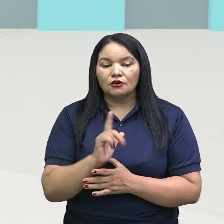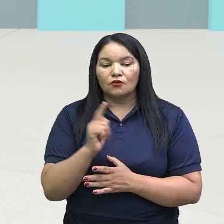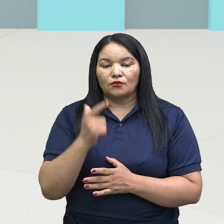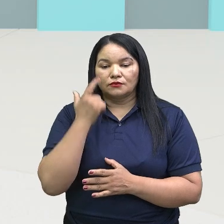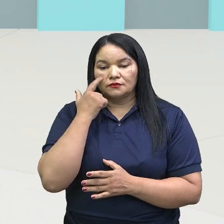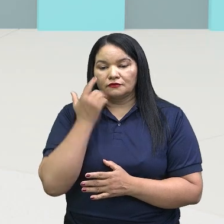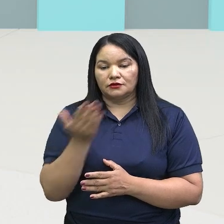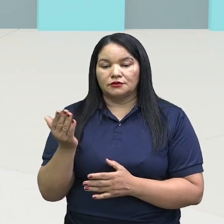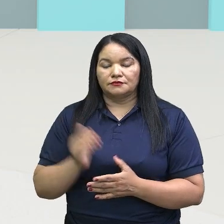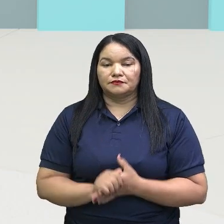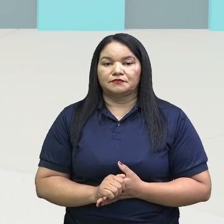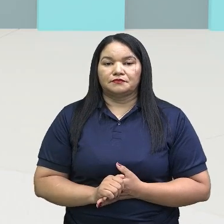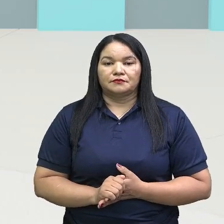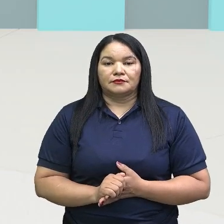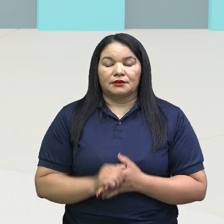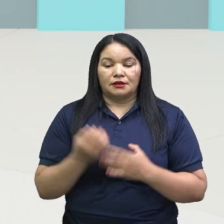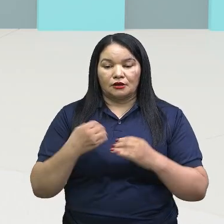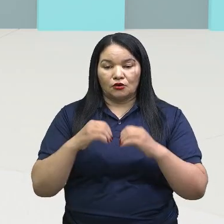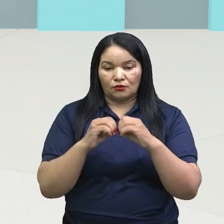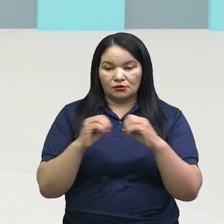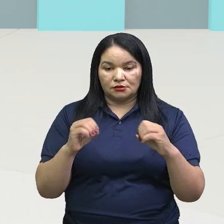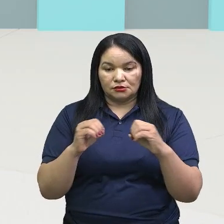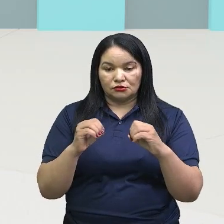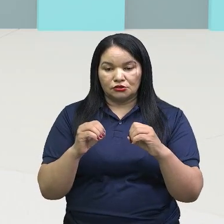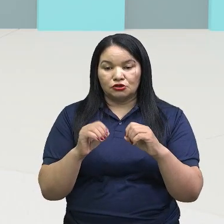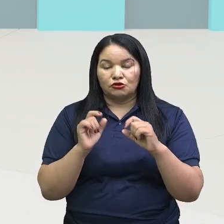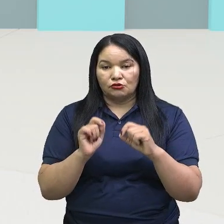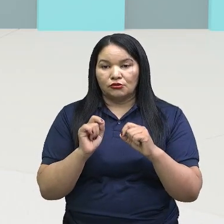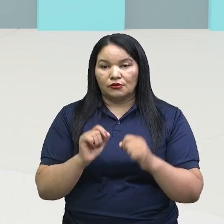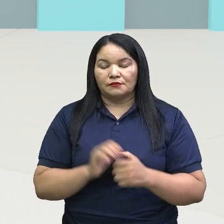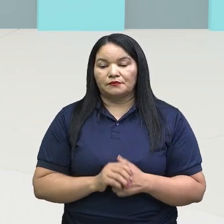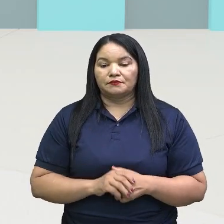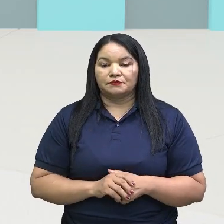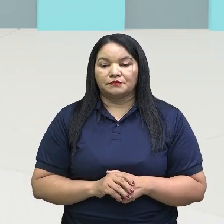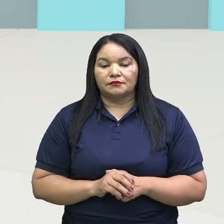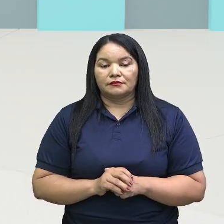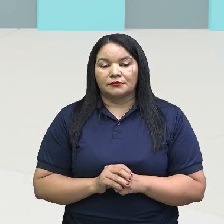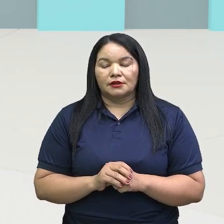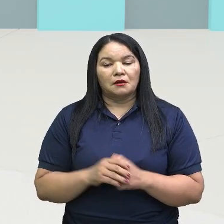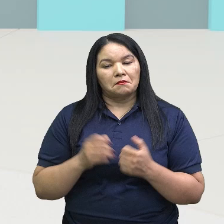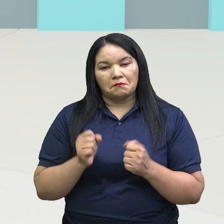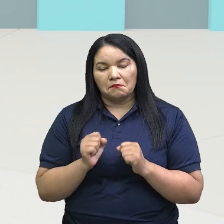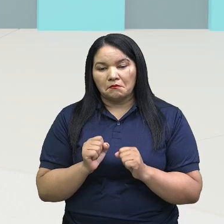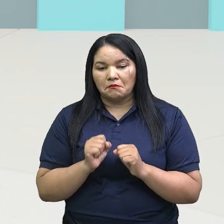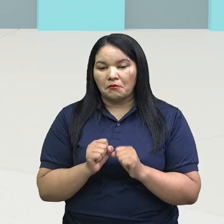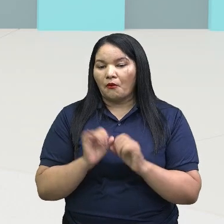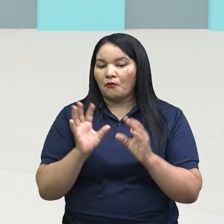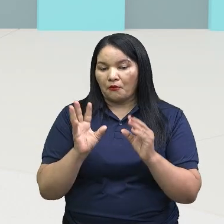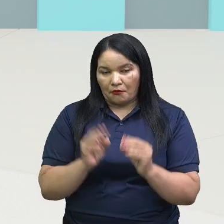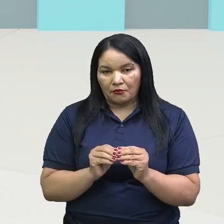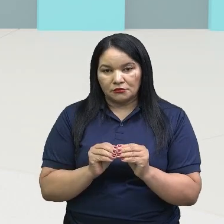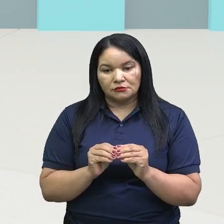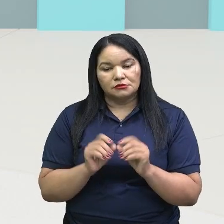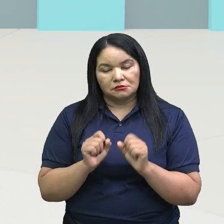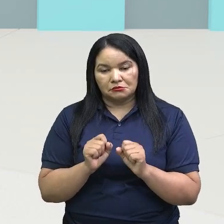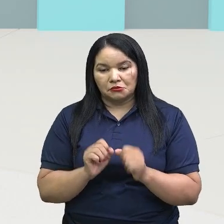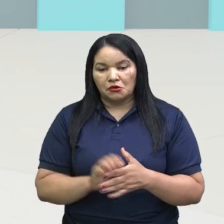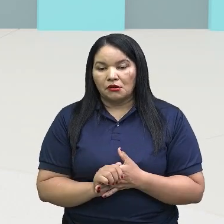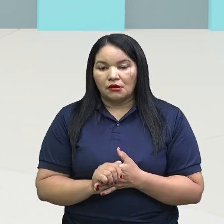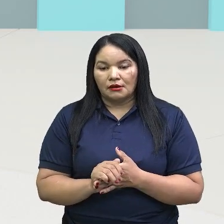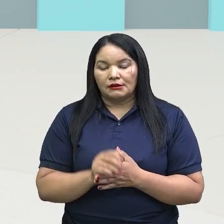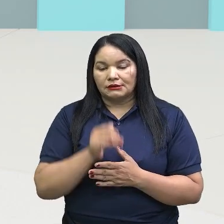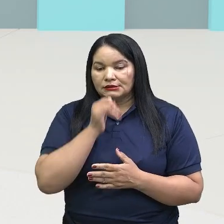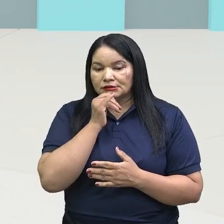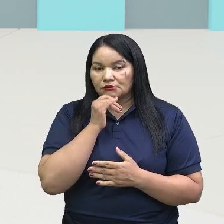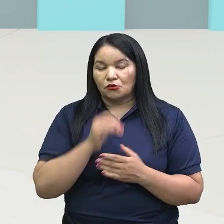observar as orações que a gente pode reduzir elas. Ou seja, essas orações que elas são